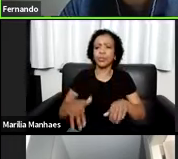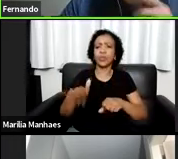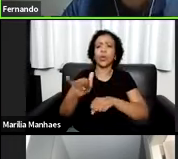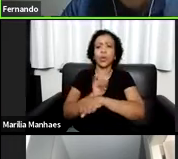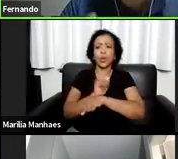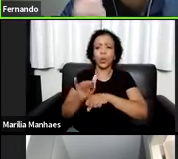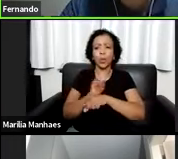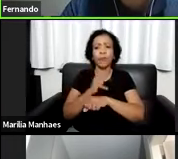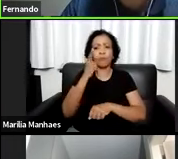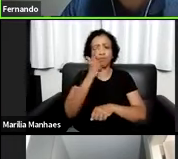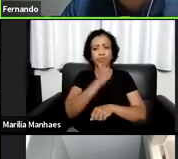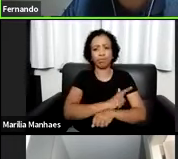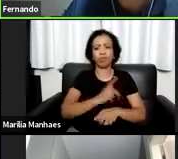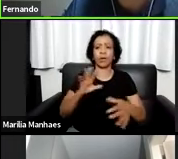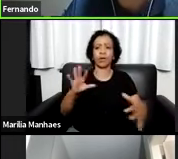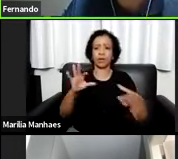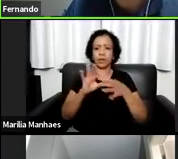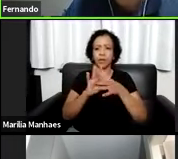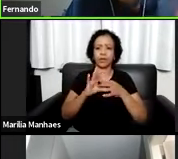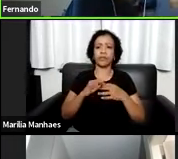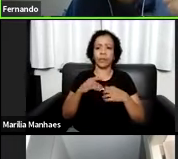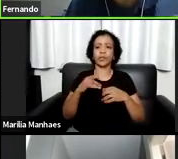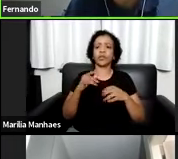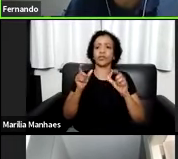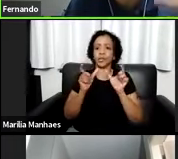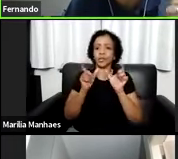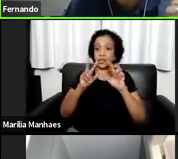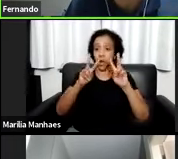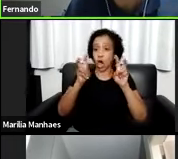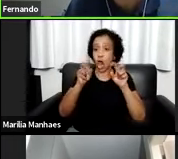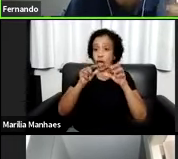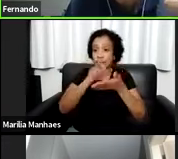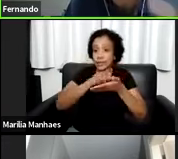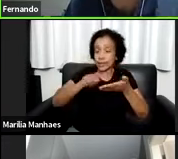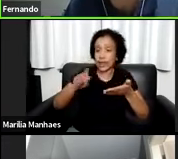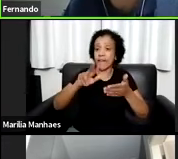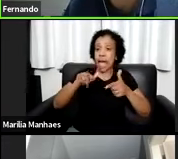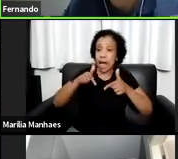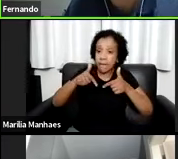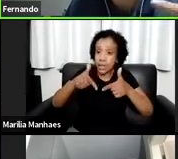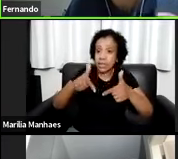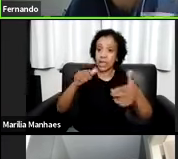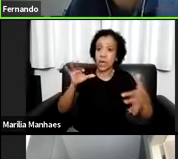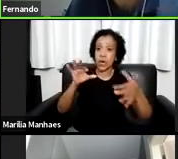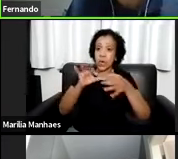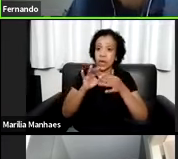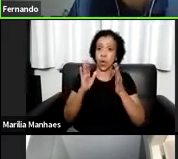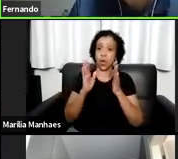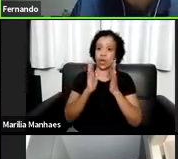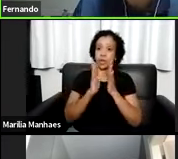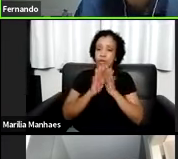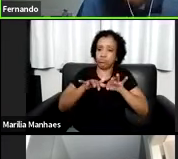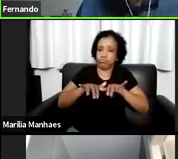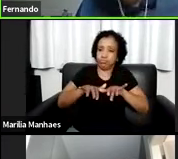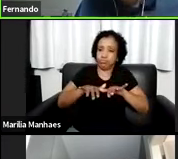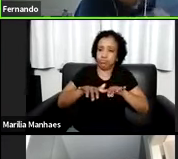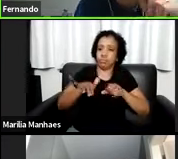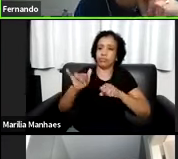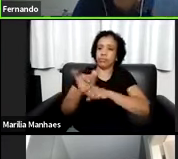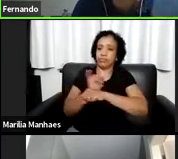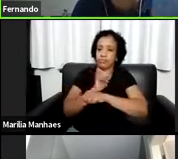avançar unidos em oração. Essa é a frase da semana, avançar unidos em oração, avançar unidos em oração. Escreve aí no